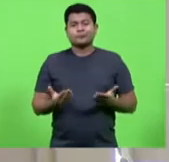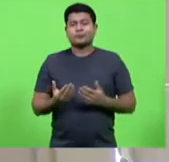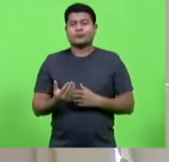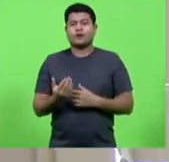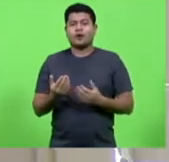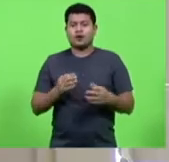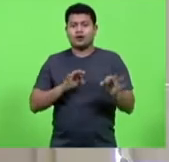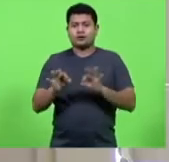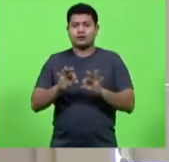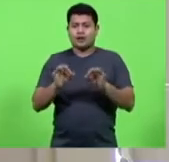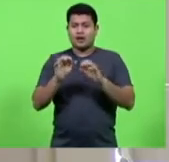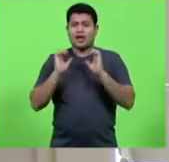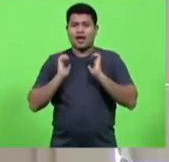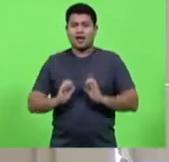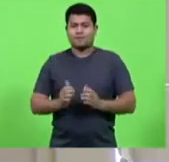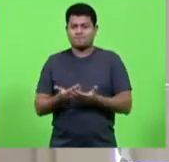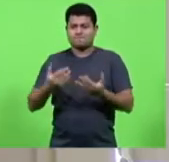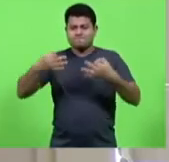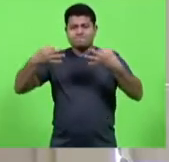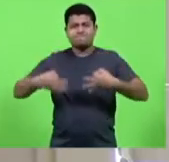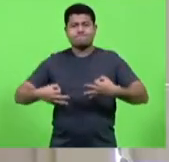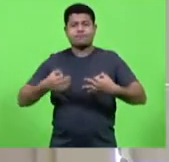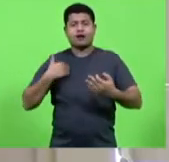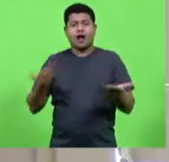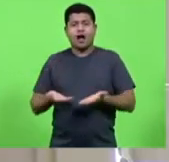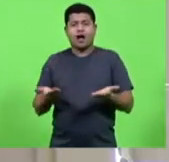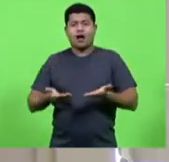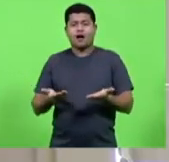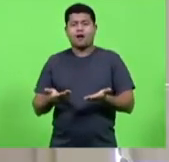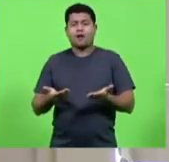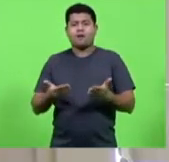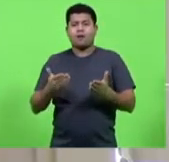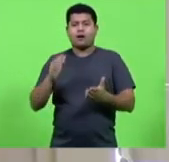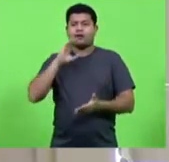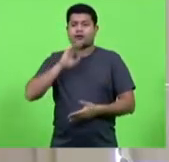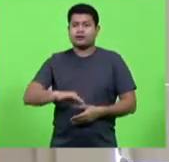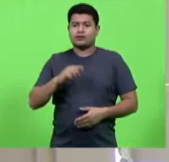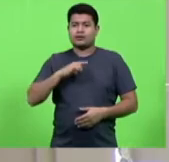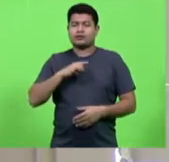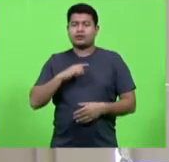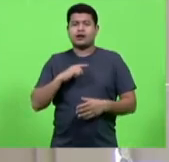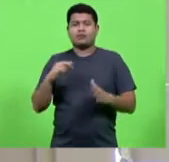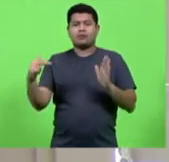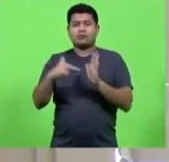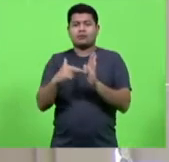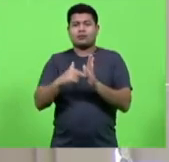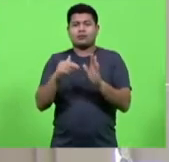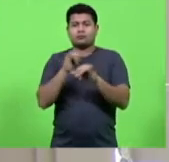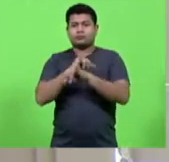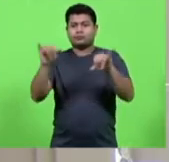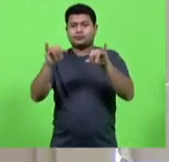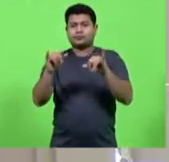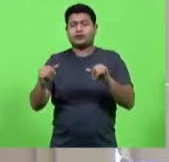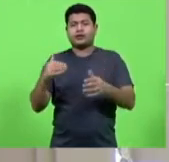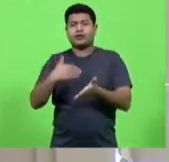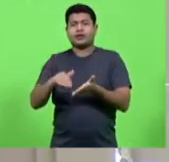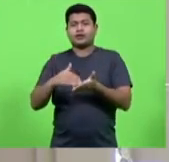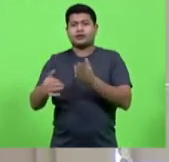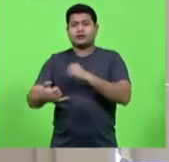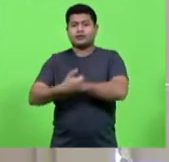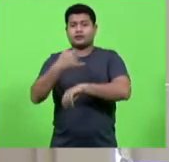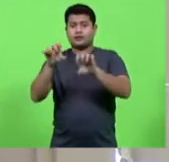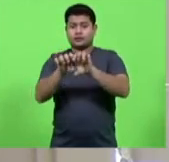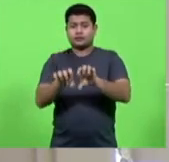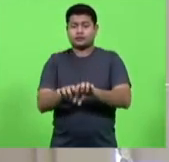uma nota agora à tarde da Secretaria de Infraestrutura do Estado e a obra pode ser retomada agora